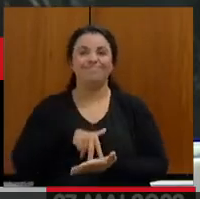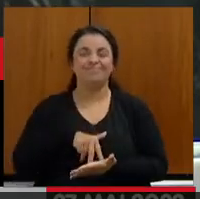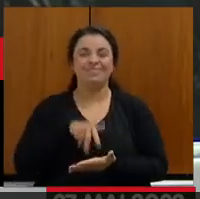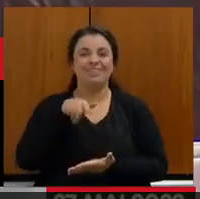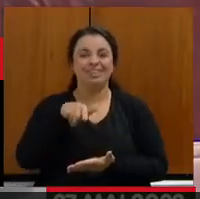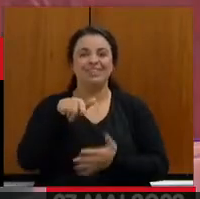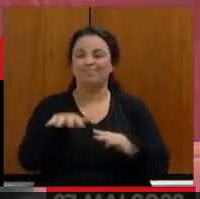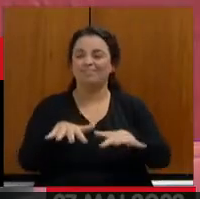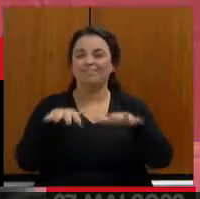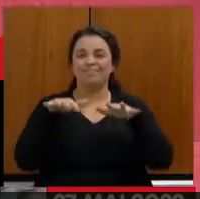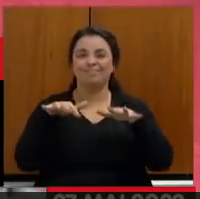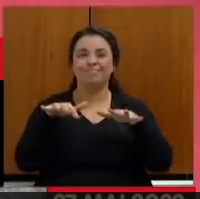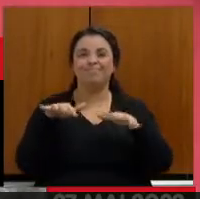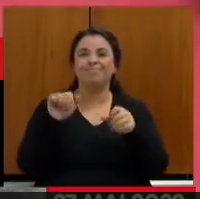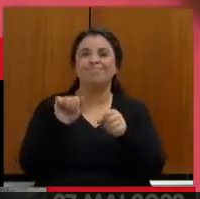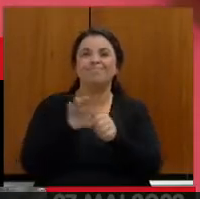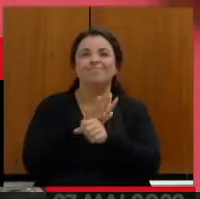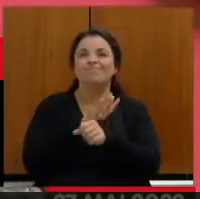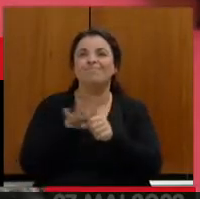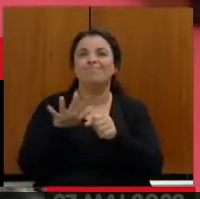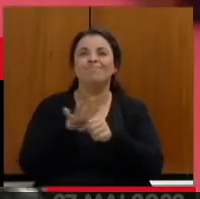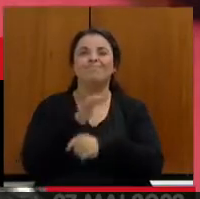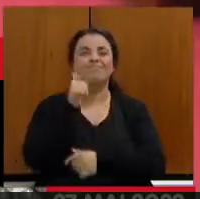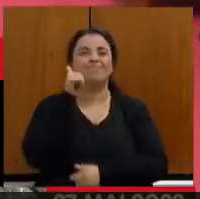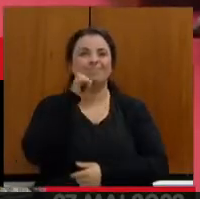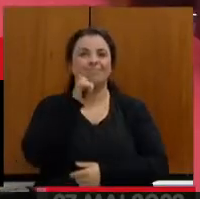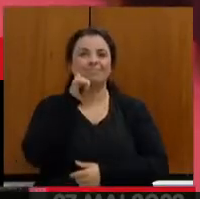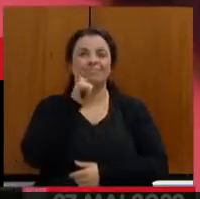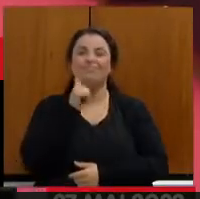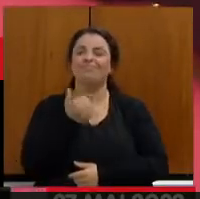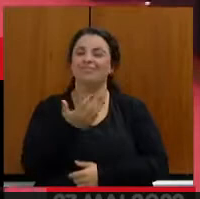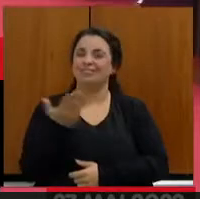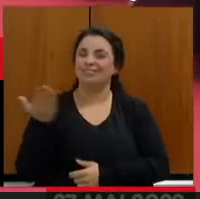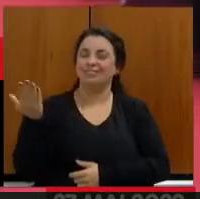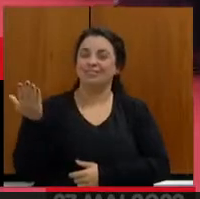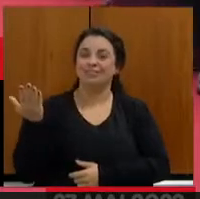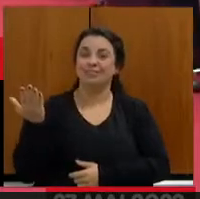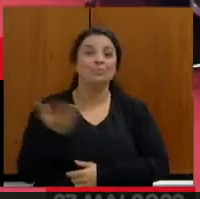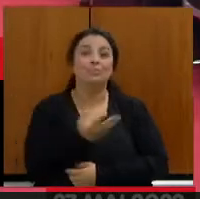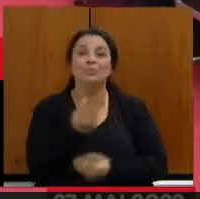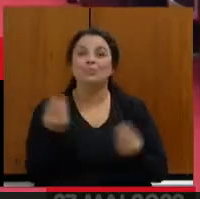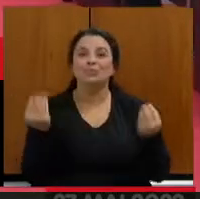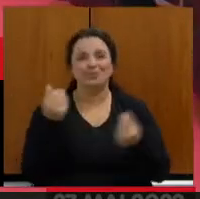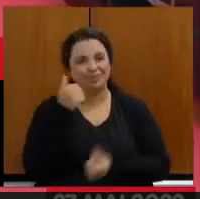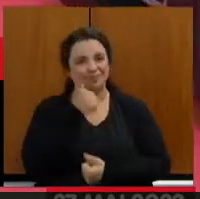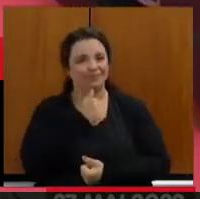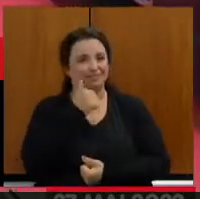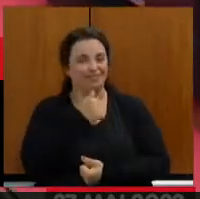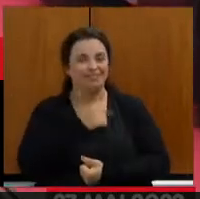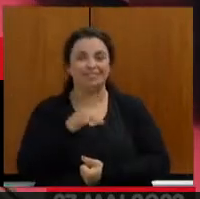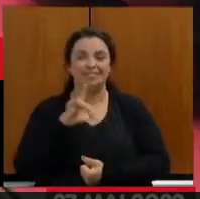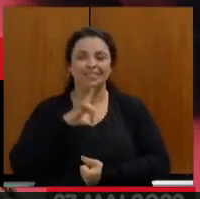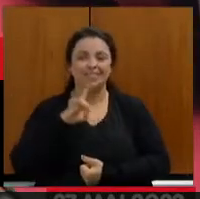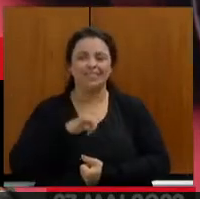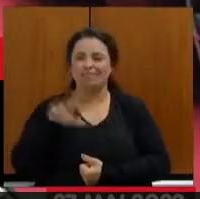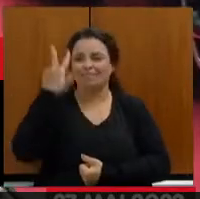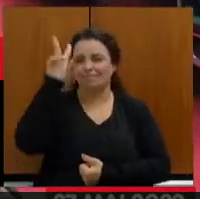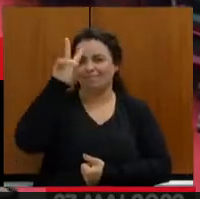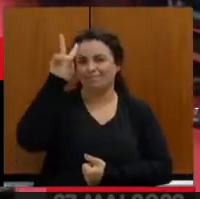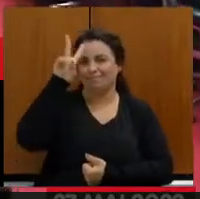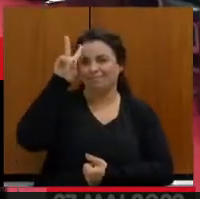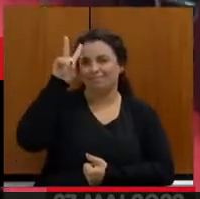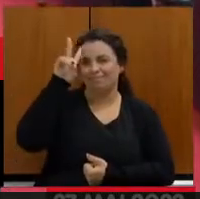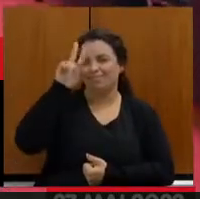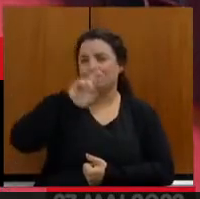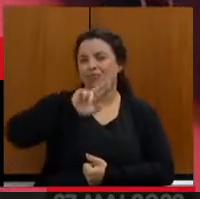plenário repleto de mulheres Há muitas mulheres que trazem muitas histórias